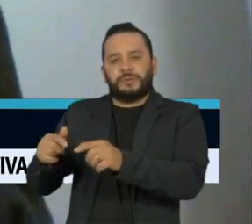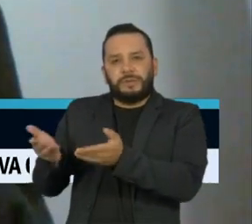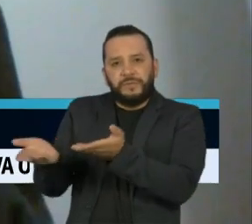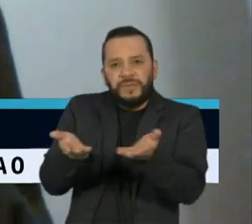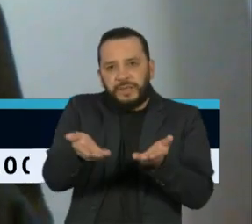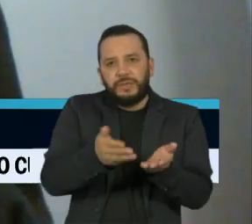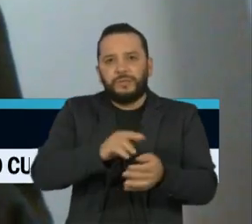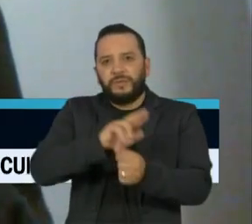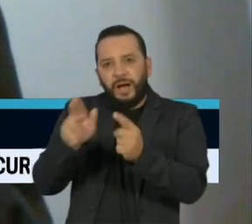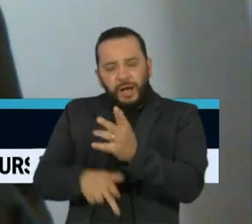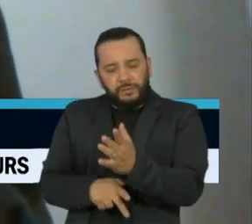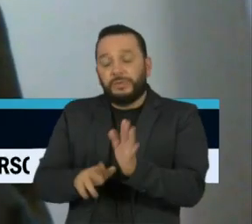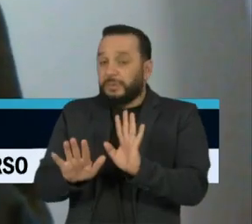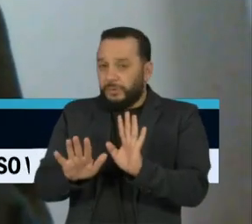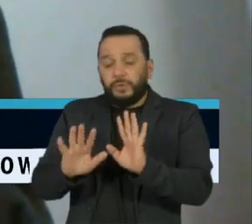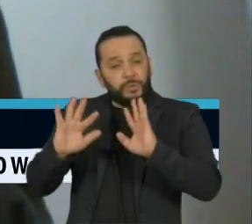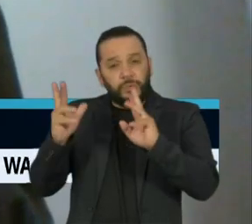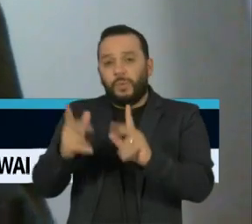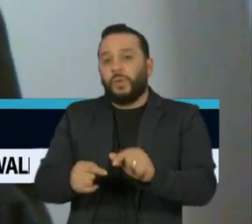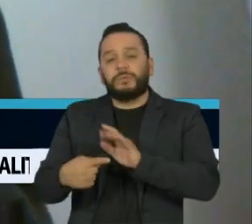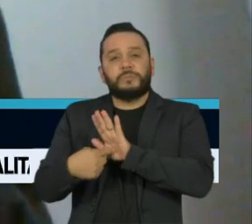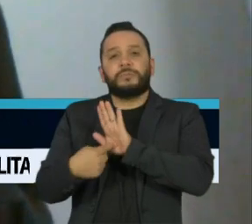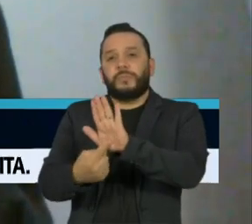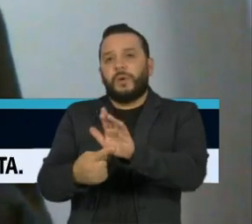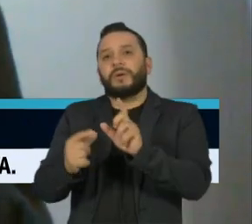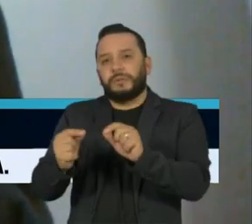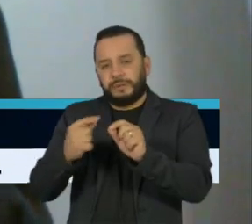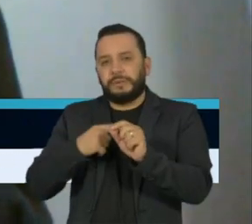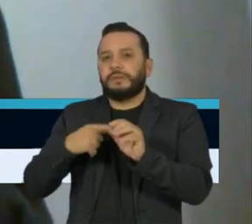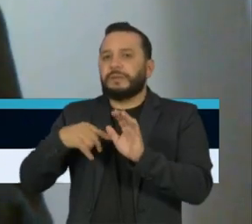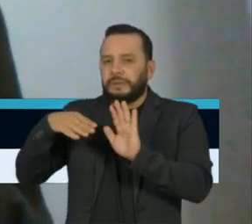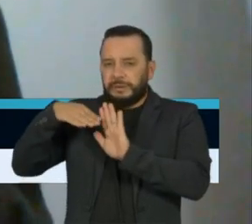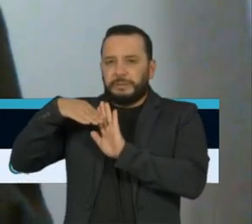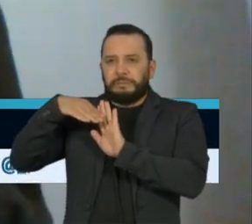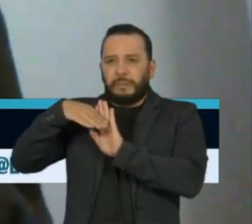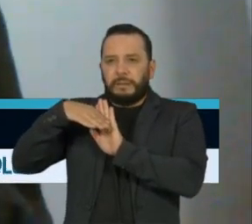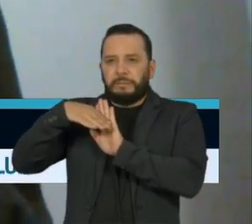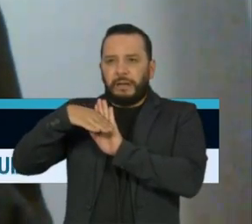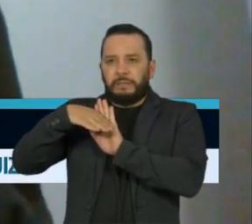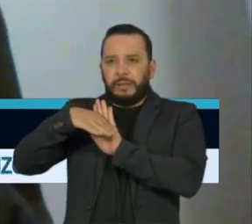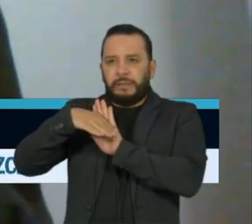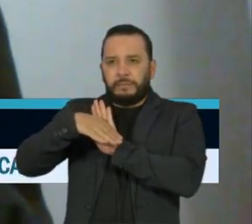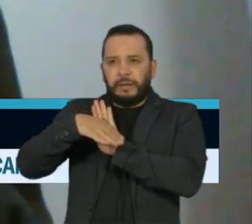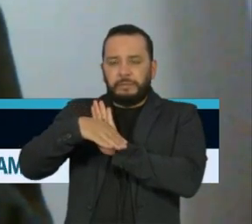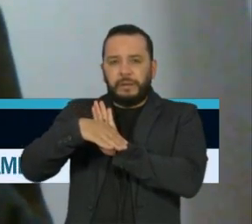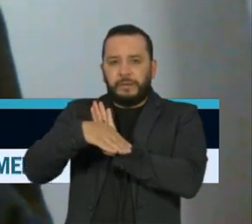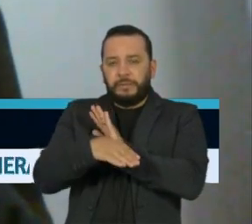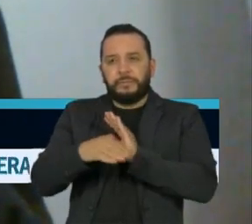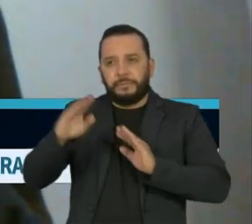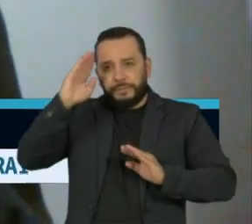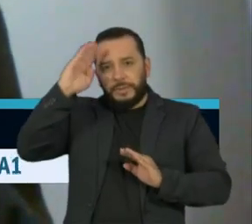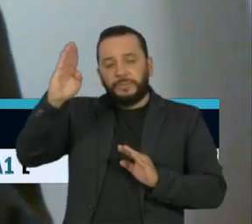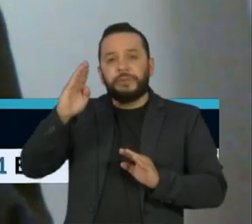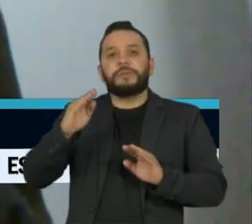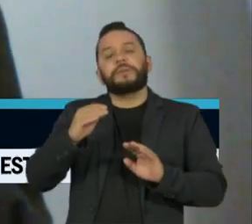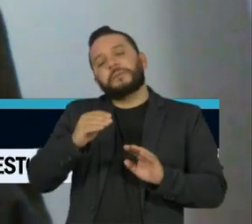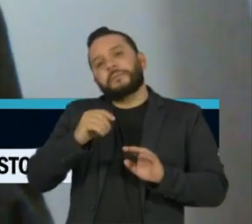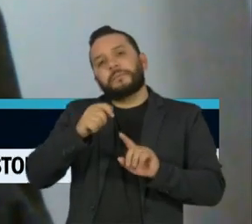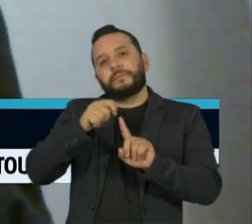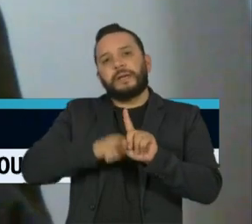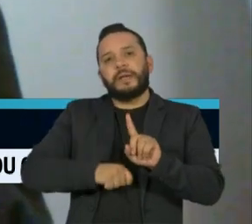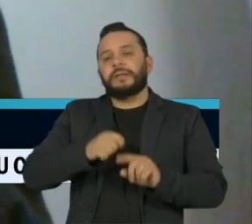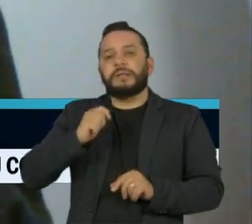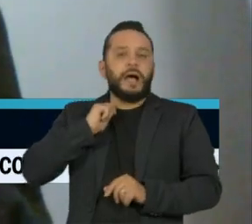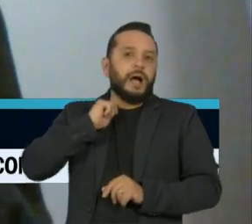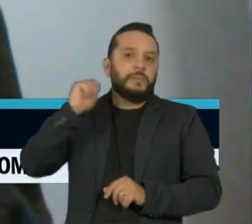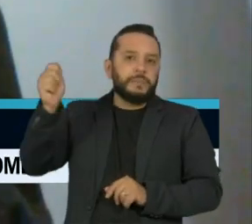indicadores foram muito claros em mostrar uma queda muito profunda, principalmente nos meses de abril e maio. E